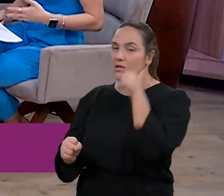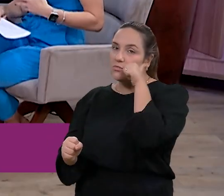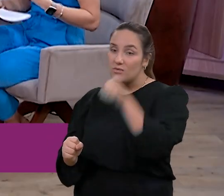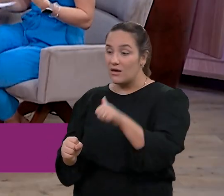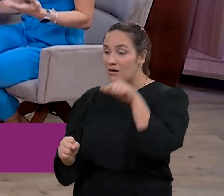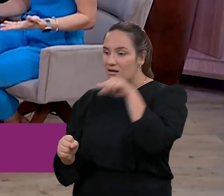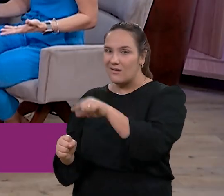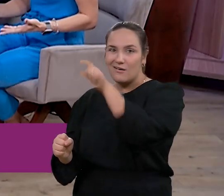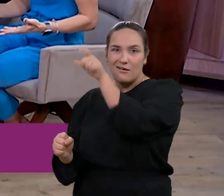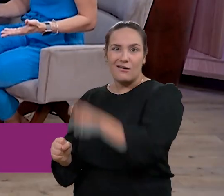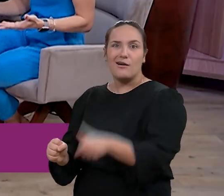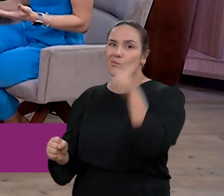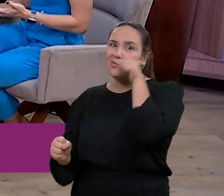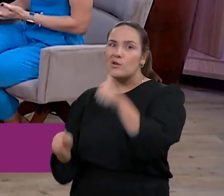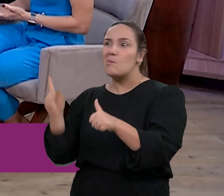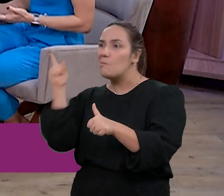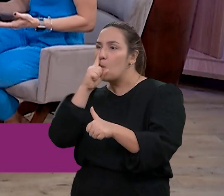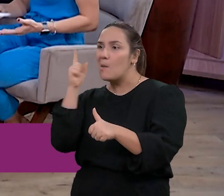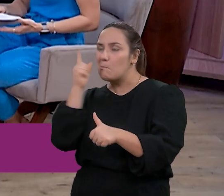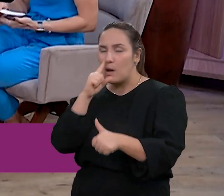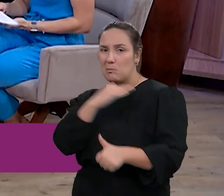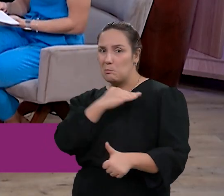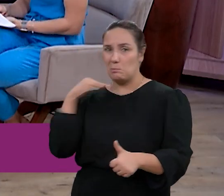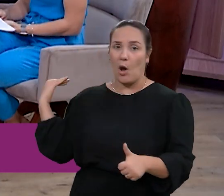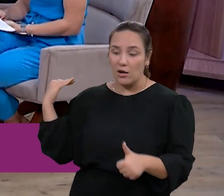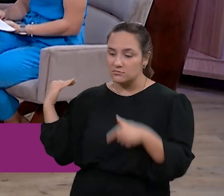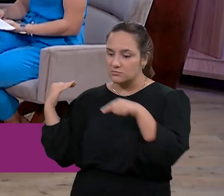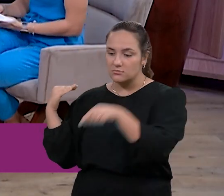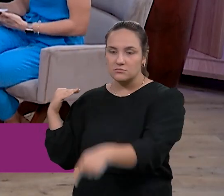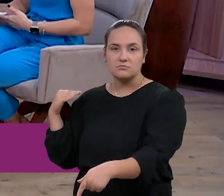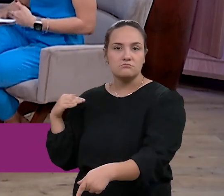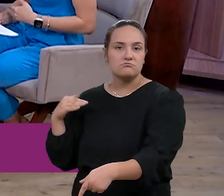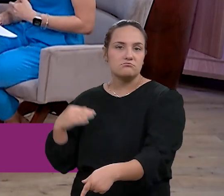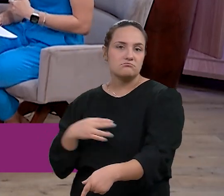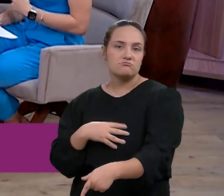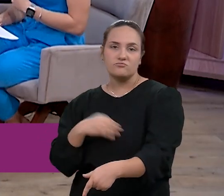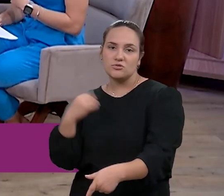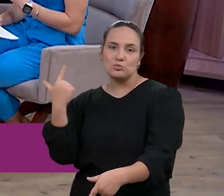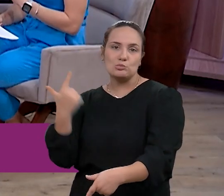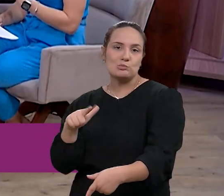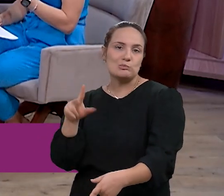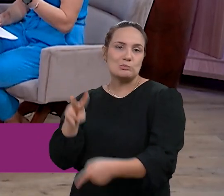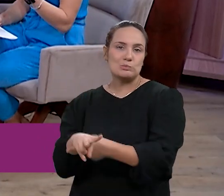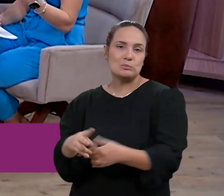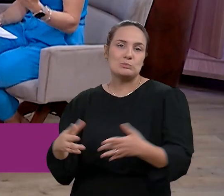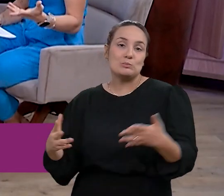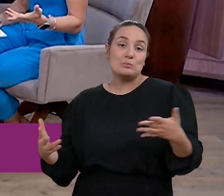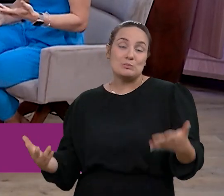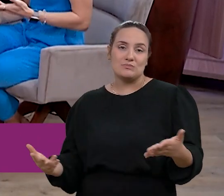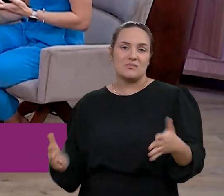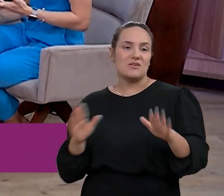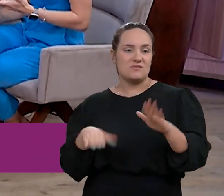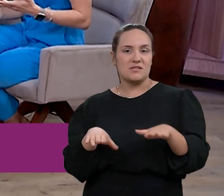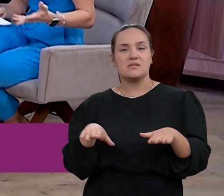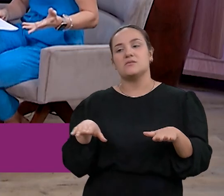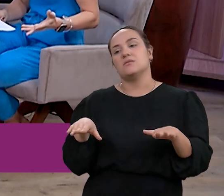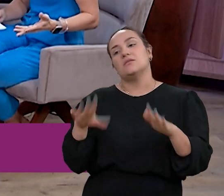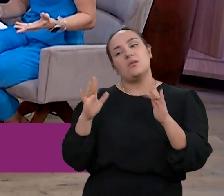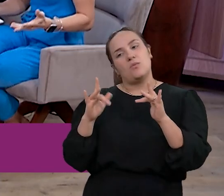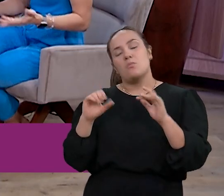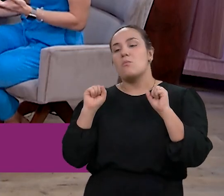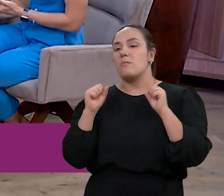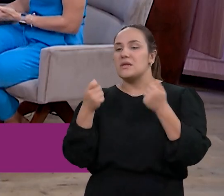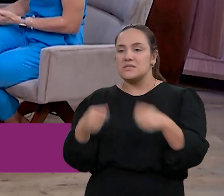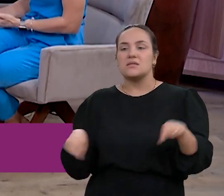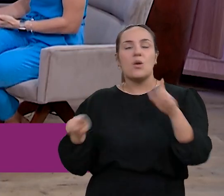em que a mãe dessas crianças acaba vindo a falecer em decorrência Eh aí do assassinato feito por um parceiro